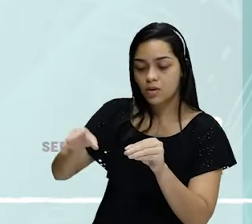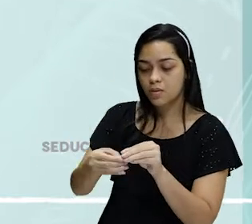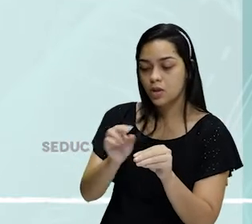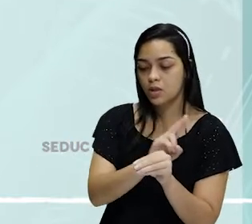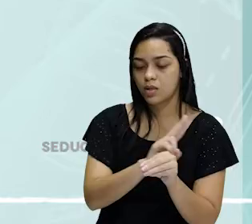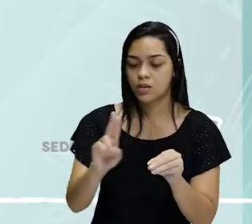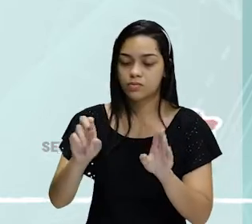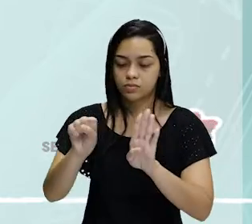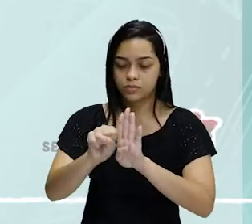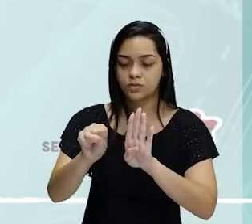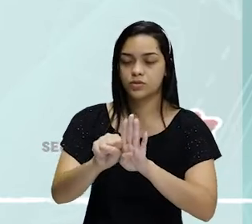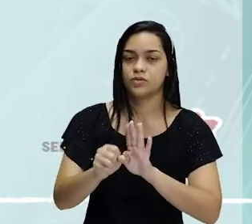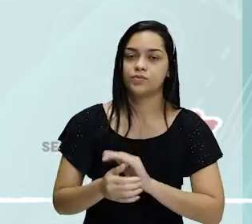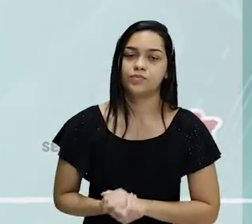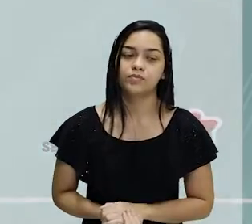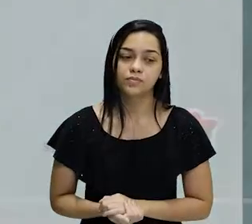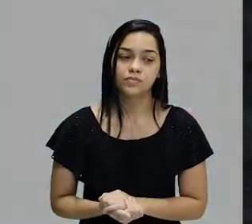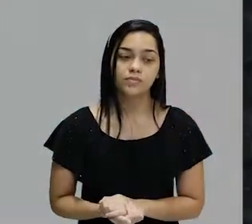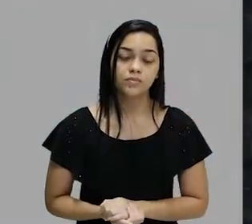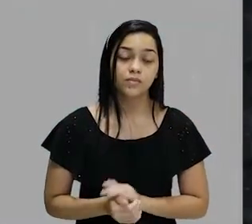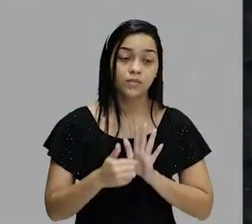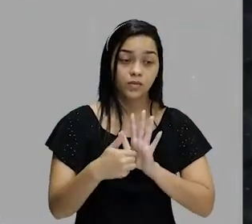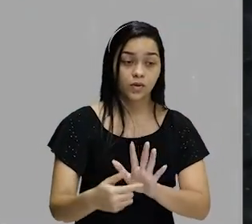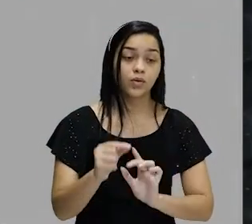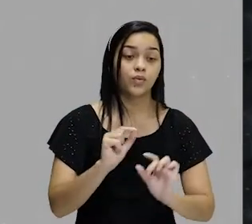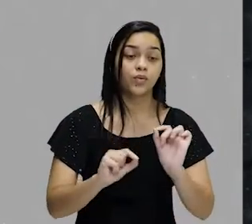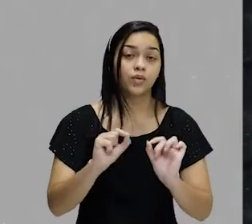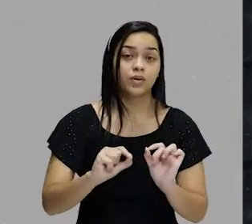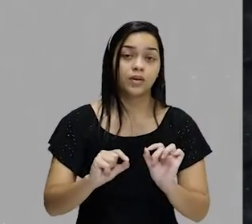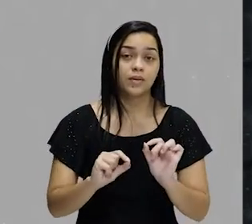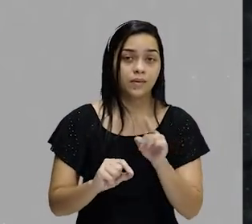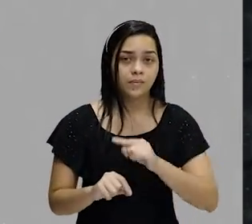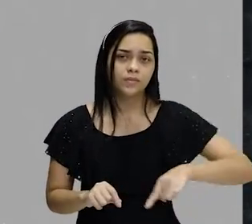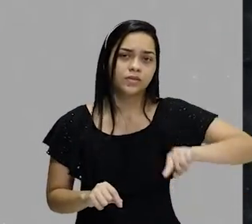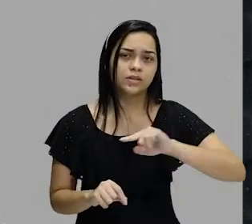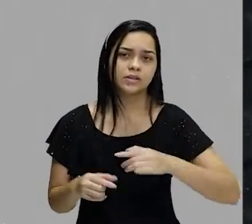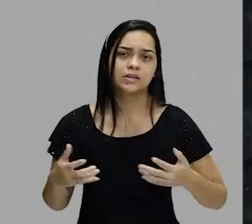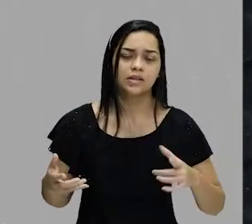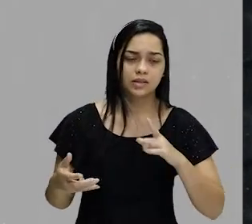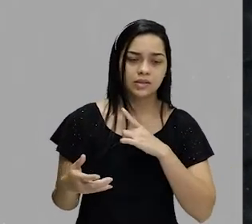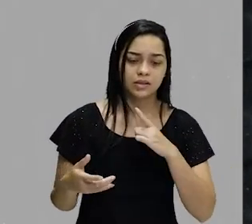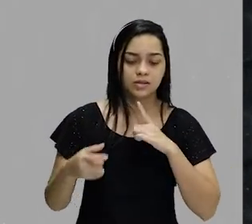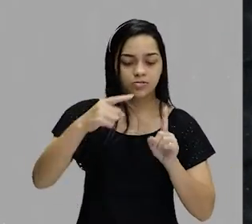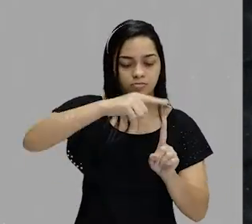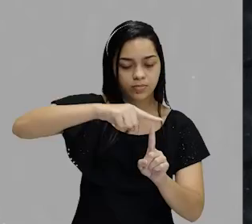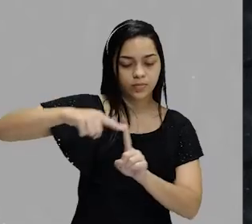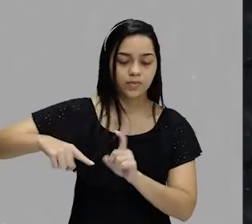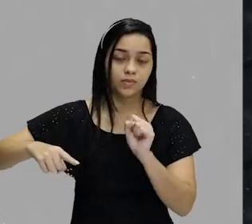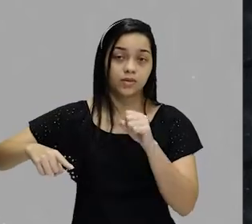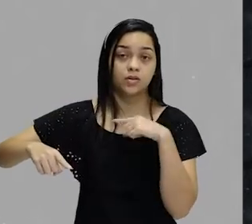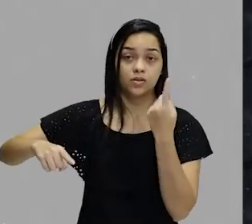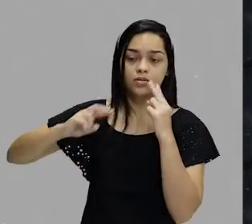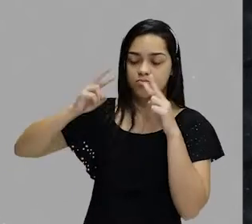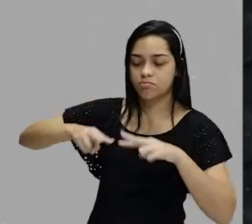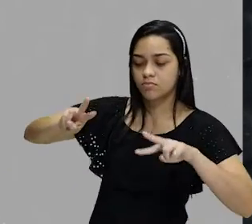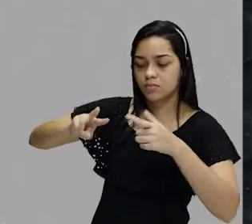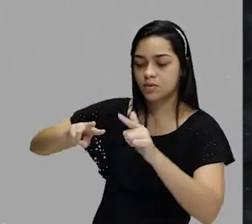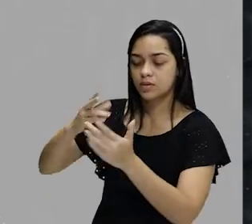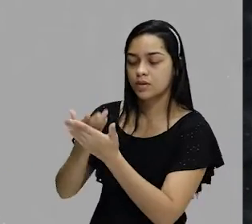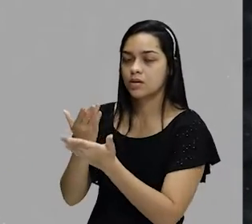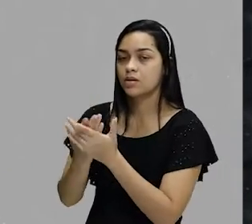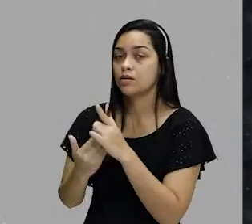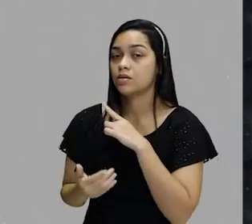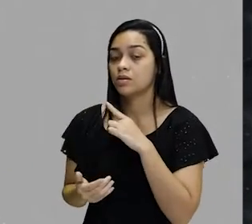nominal. Gente, aqui eu já trago para vocês a classificação, que nós vamos ver numa outra aula,